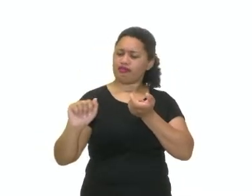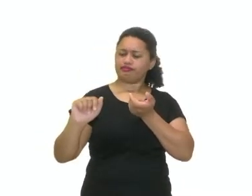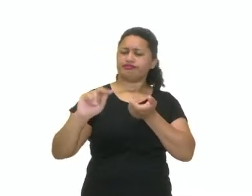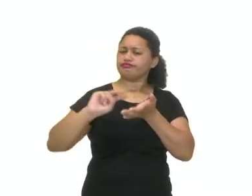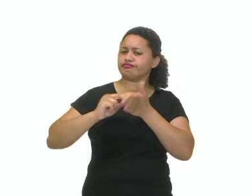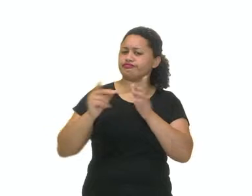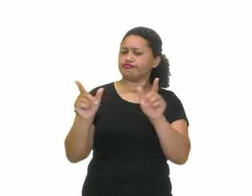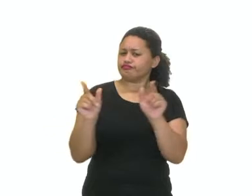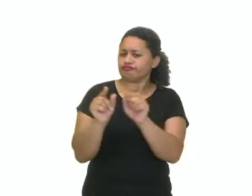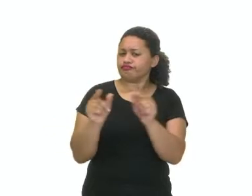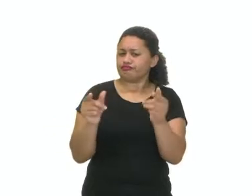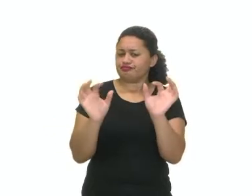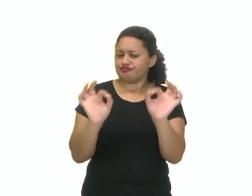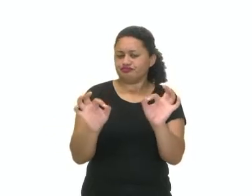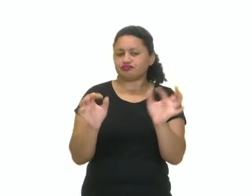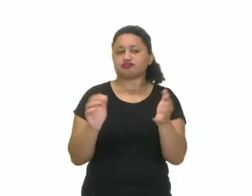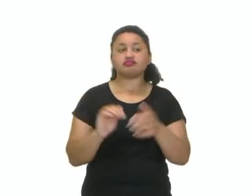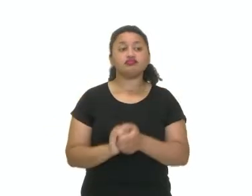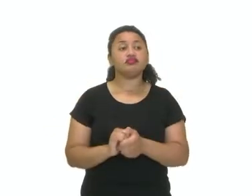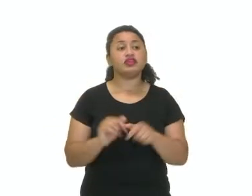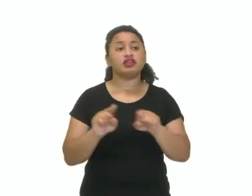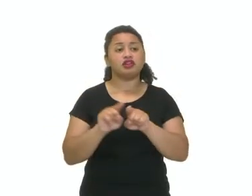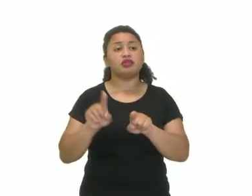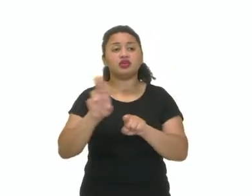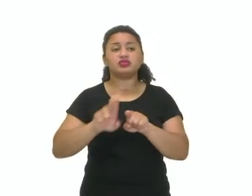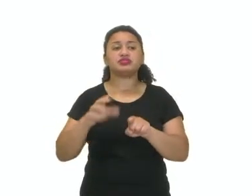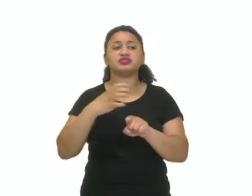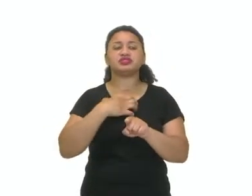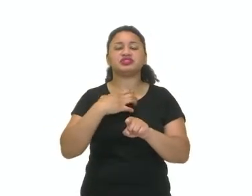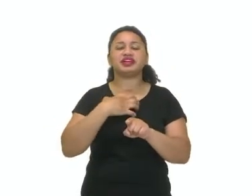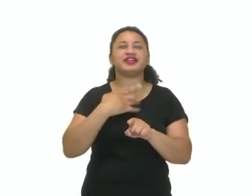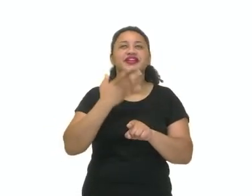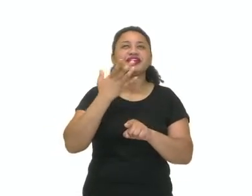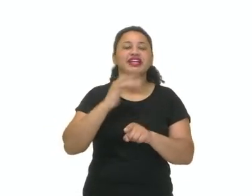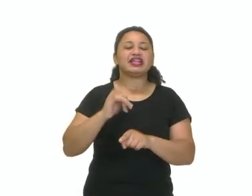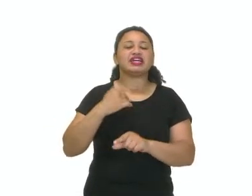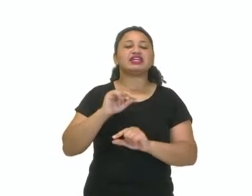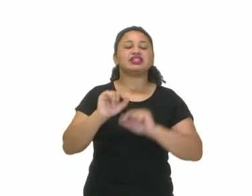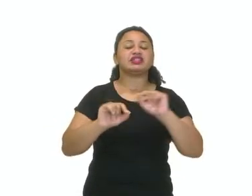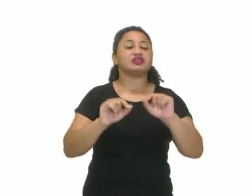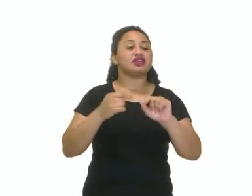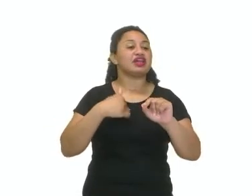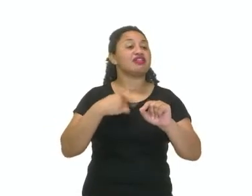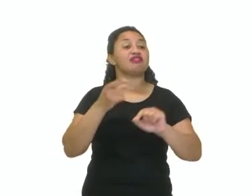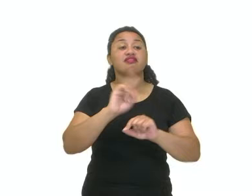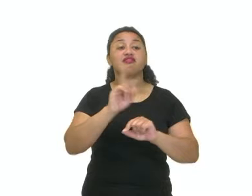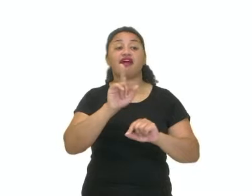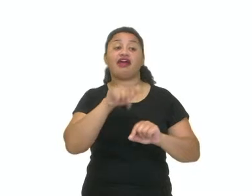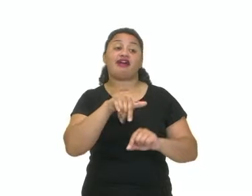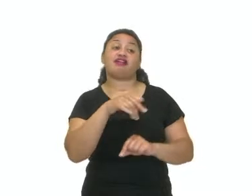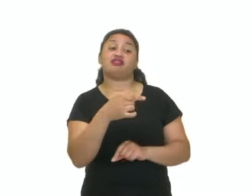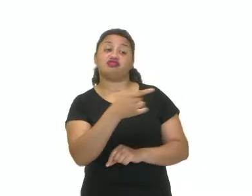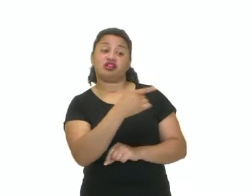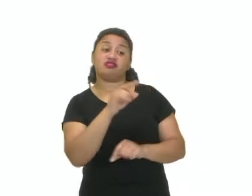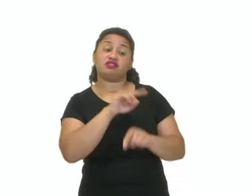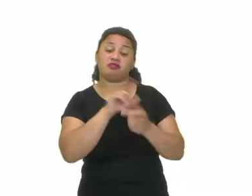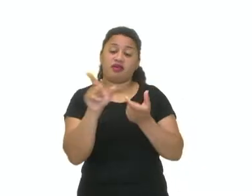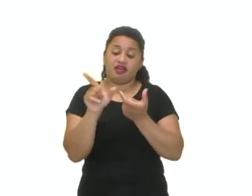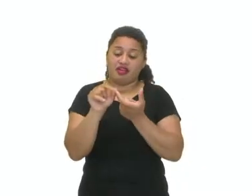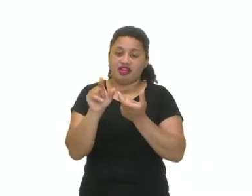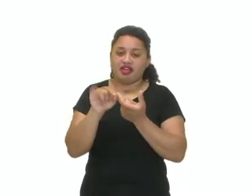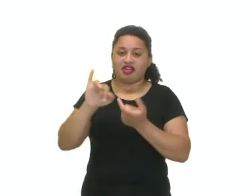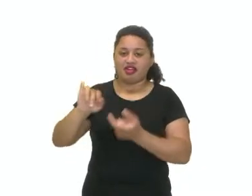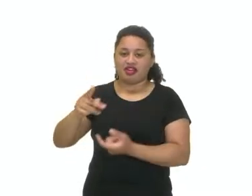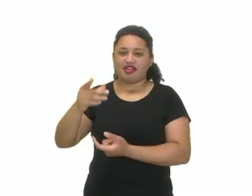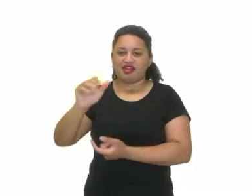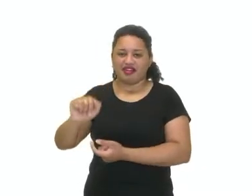mais tranquilo. O tom irônico também, com o uso da expressão não são mais aquelas, e do sufixo inha